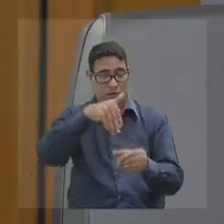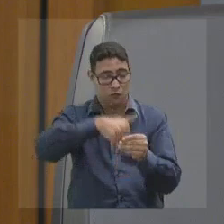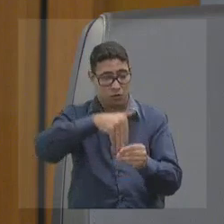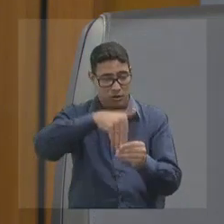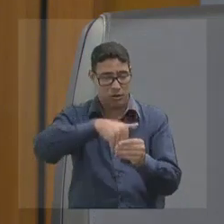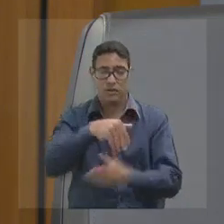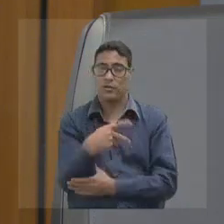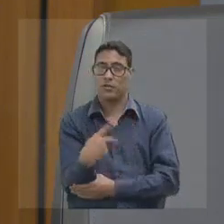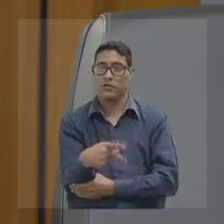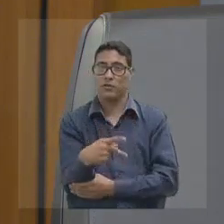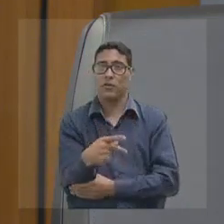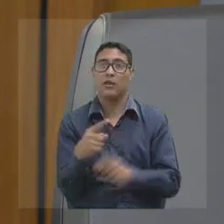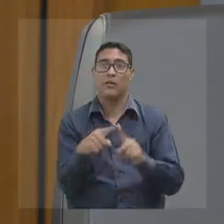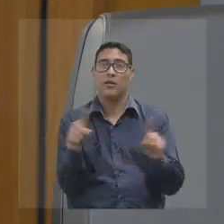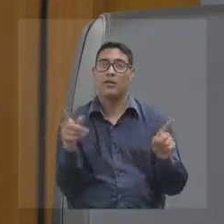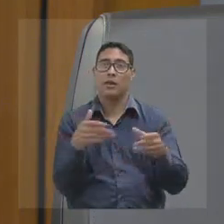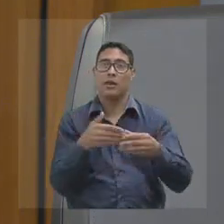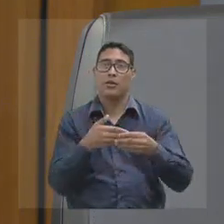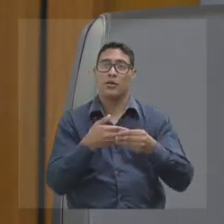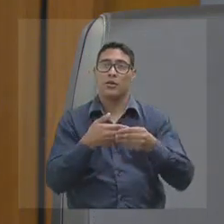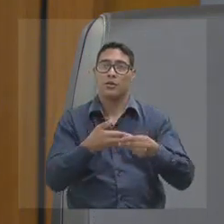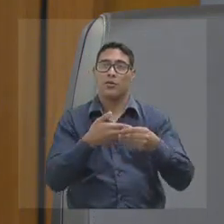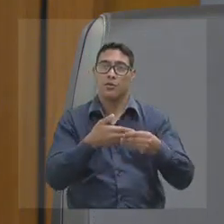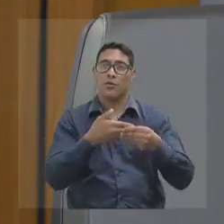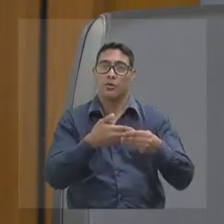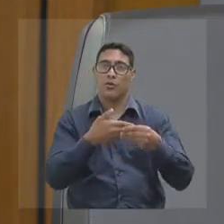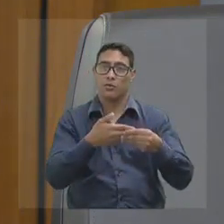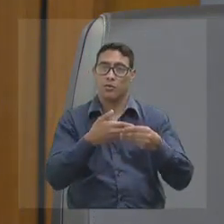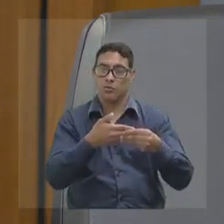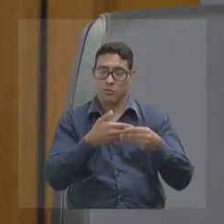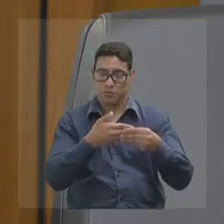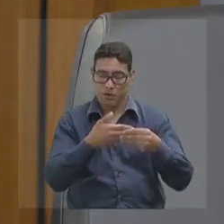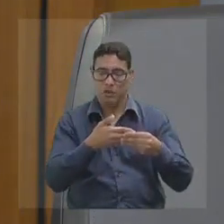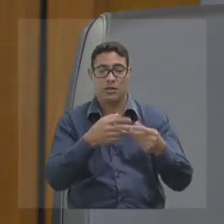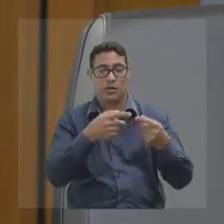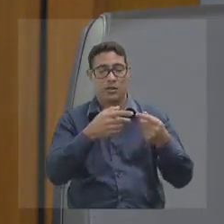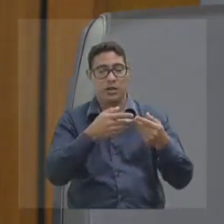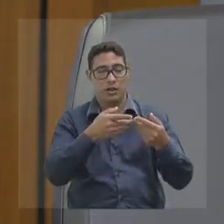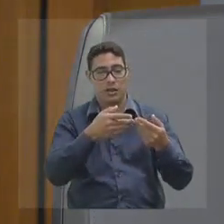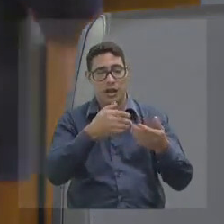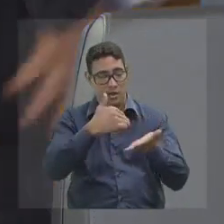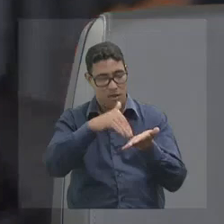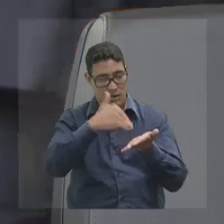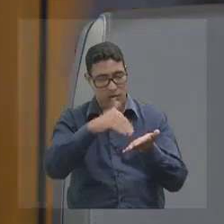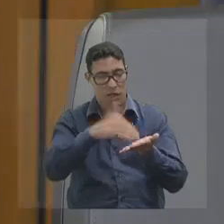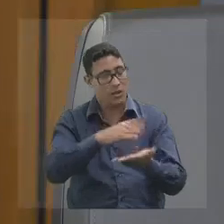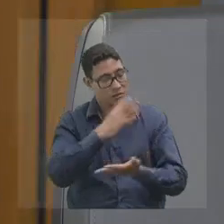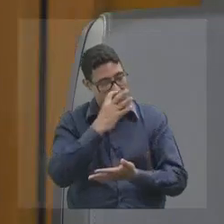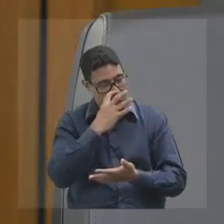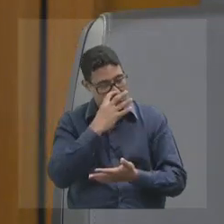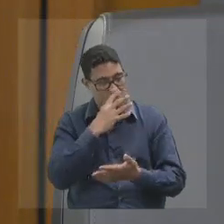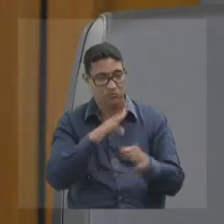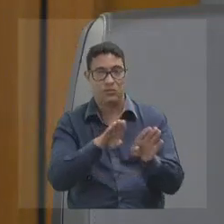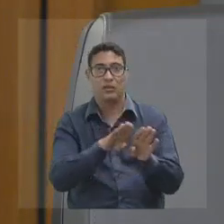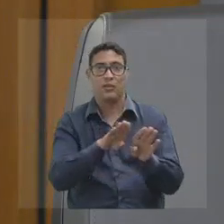secretária é uma pessoa que eu também admiro do ponto de vista técnico manicuítico o fato de admirar não significa que a gente não faça